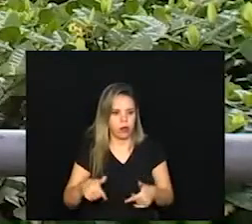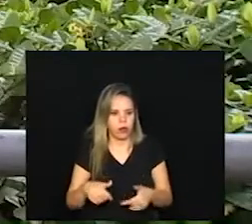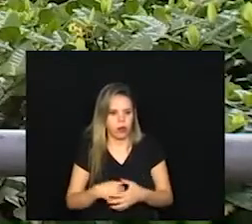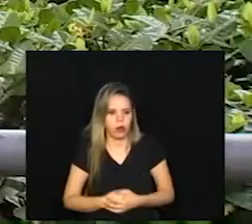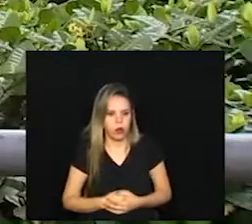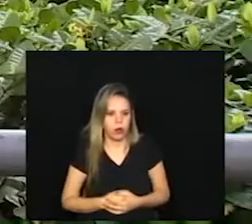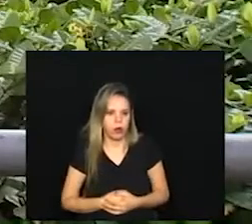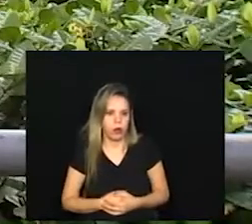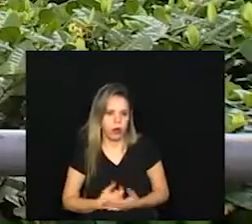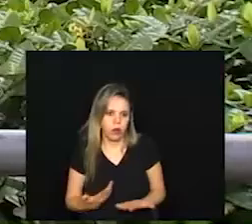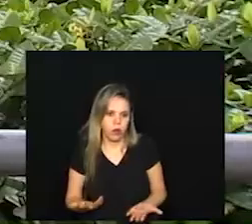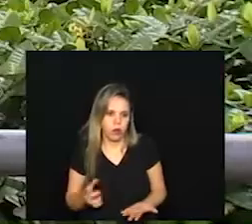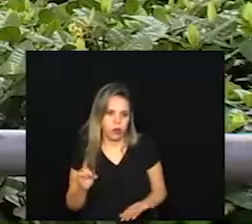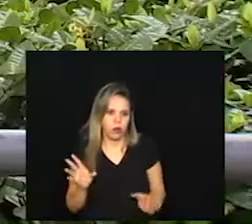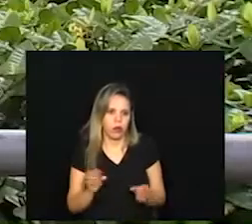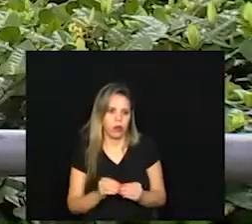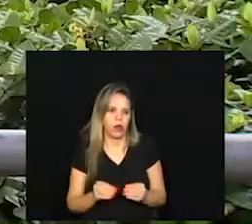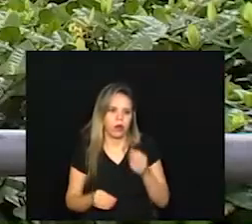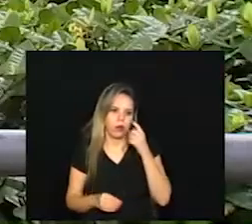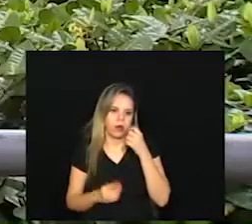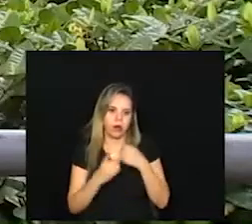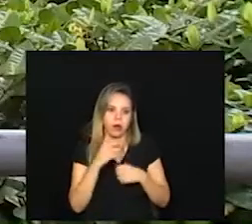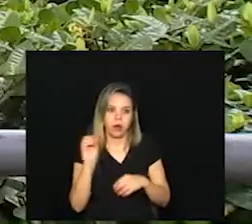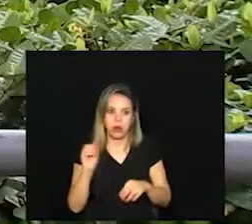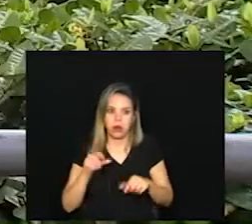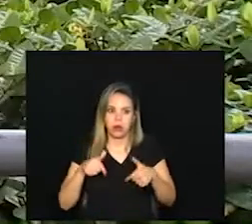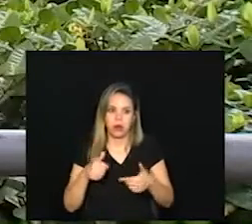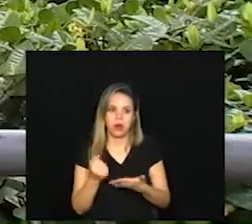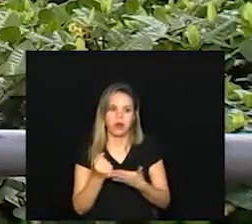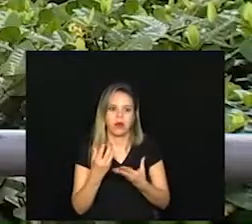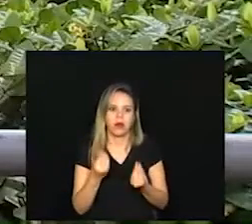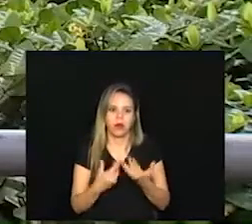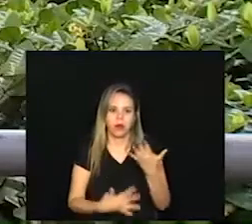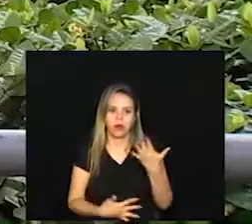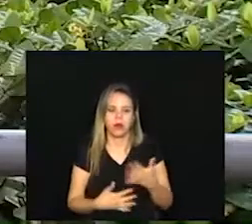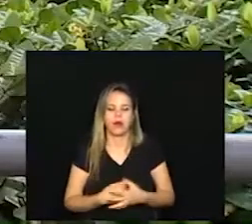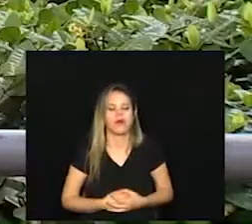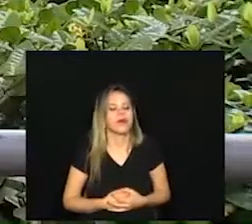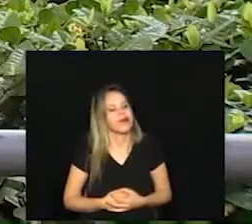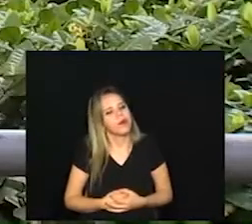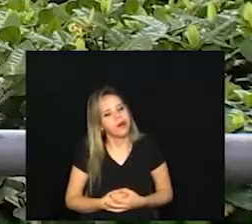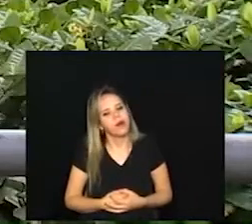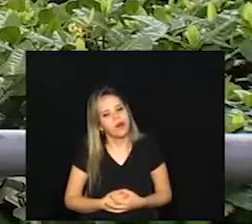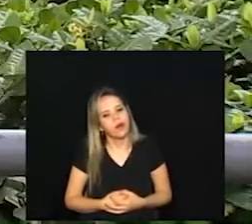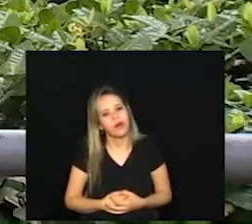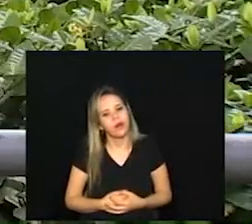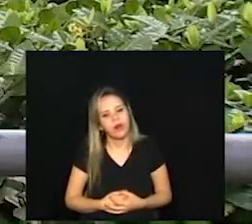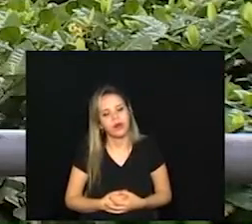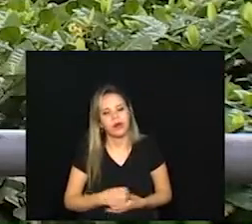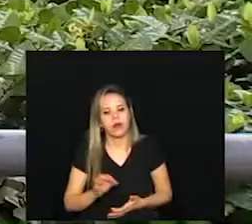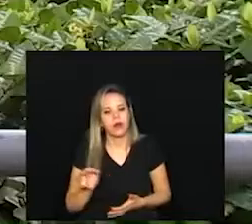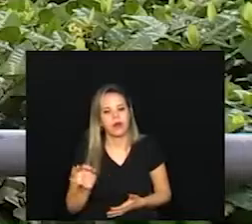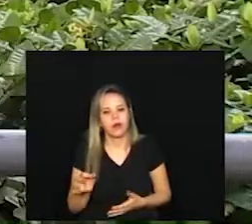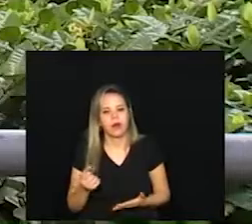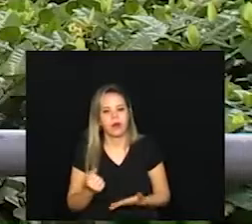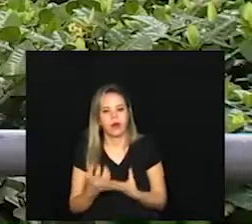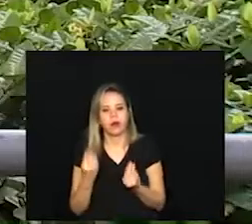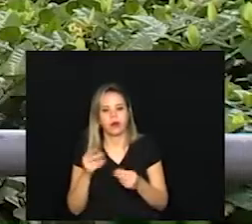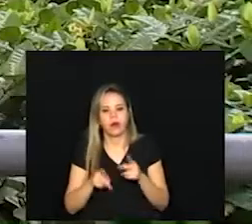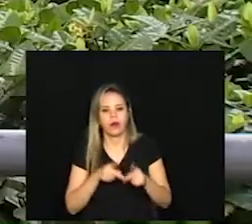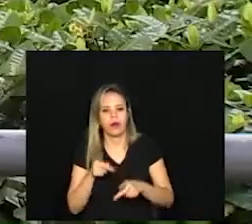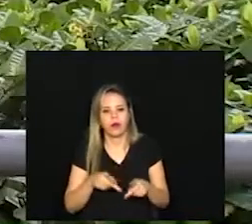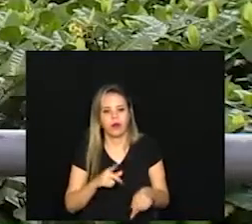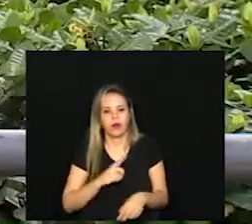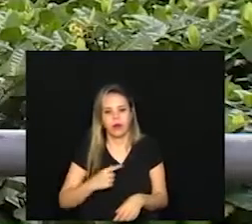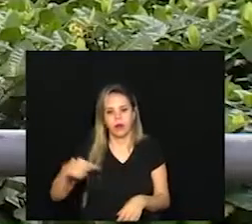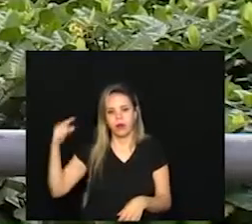ações. É isso, André, só isso, só 10 ações, pensa, bastante coisa, né? Bastante coisa, e certamente vai ajudar bastante. A gente